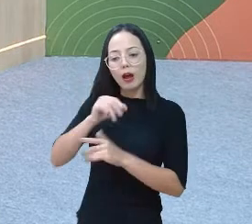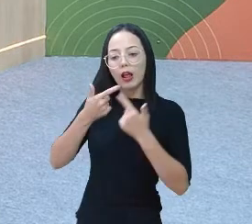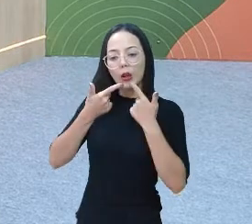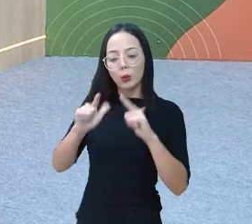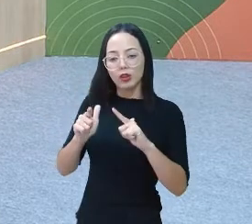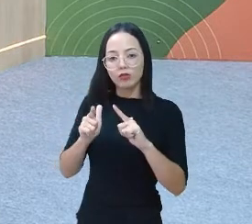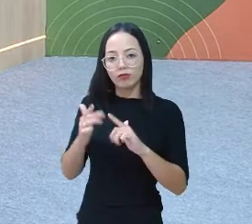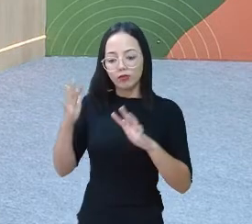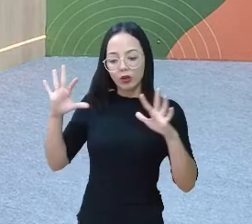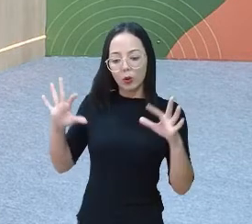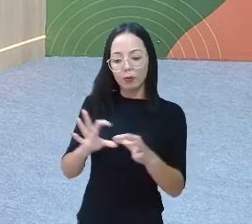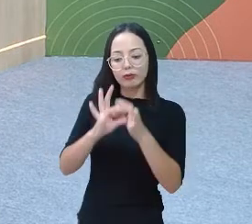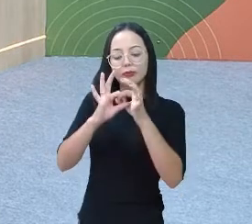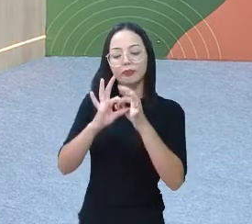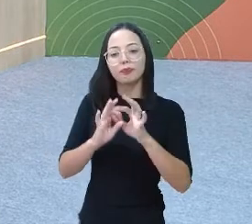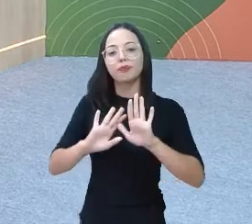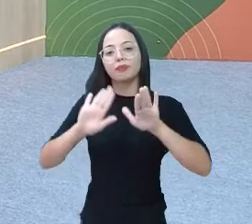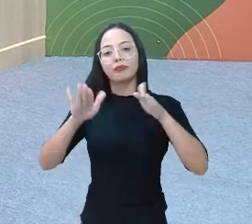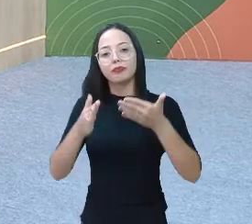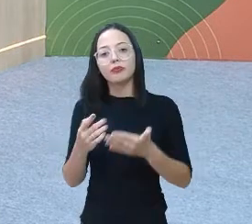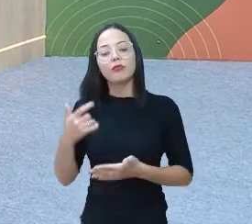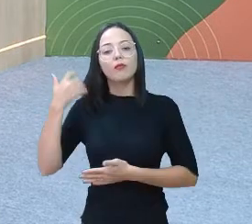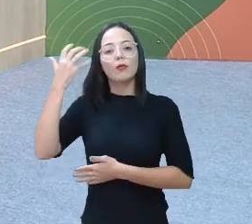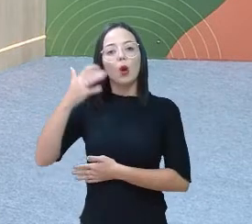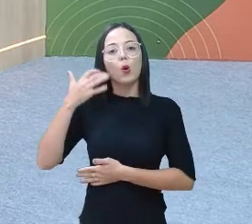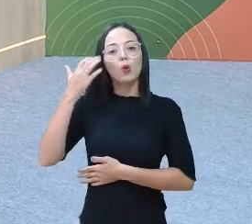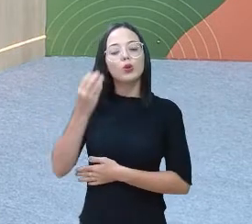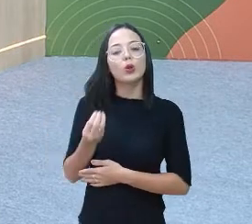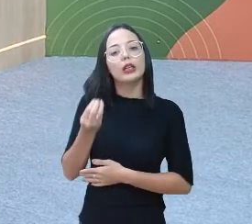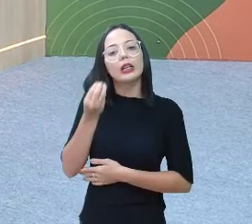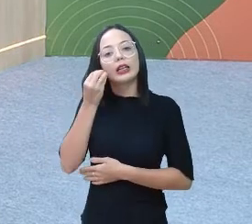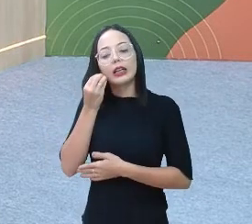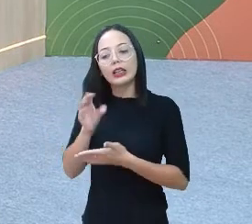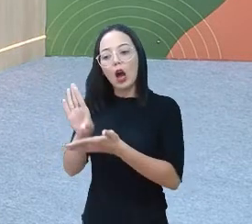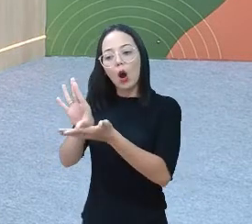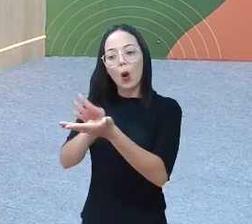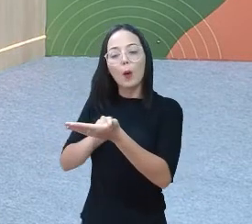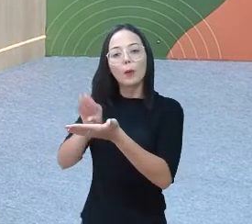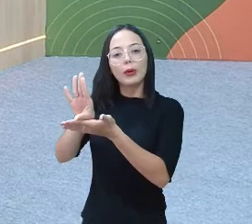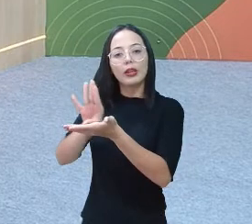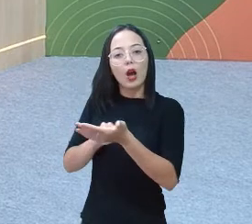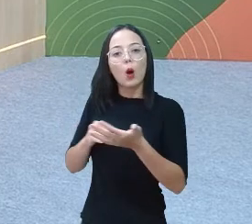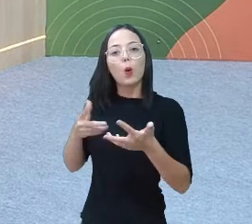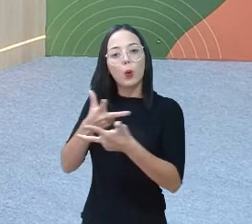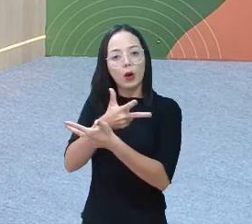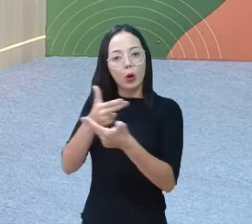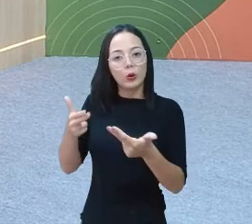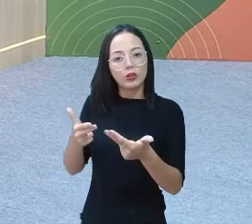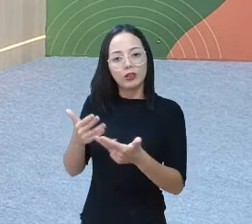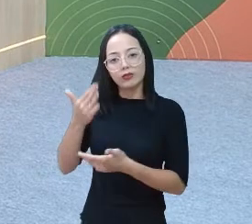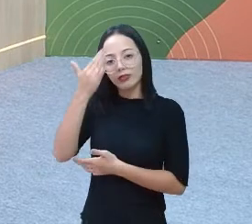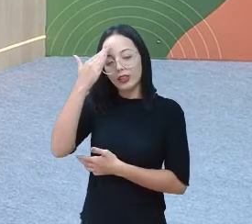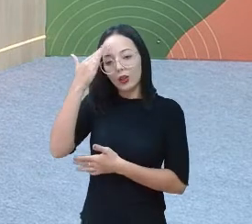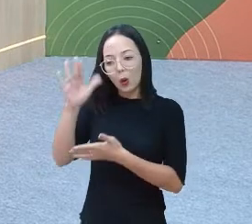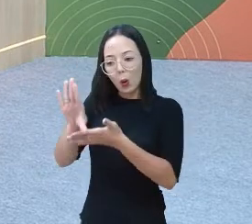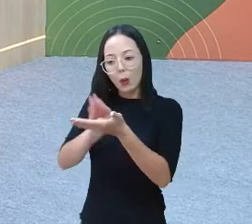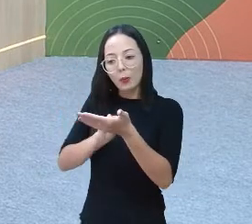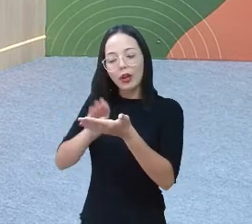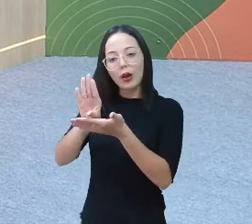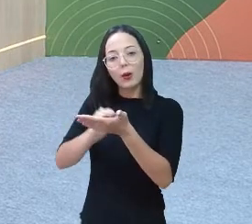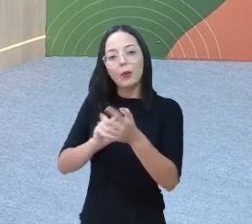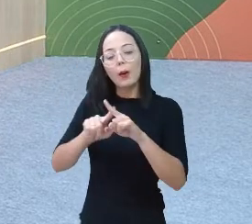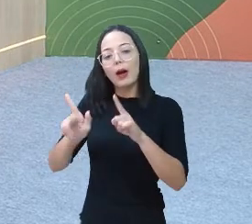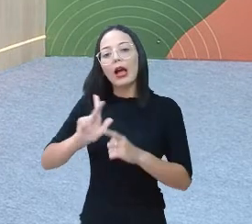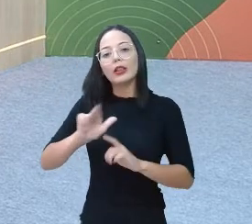Então, esse som que tenta imitar alguma coisa animado ou não animado, mas não